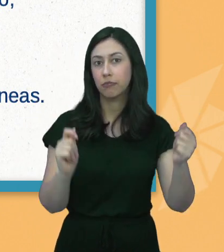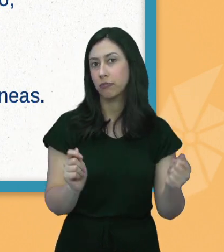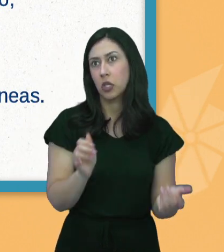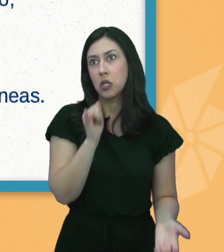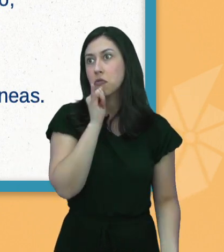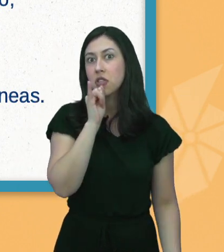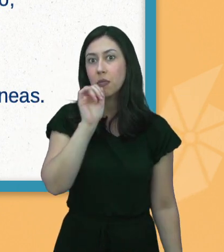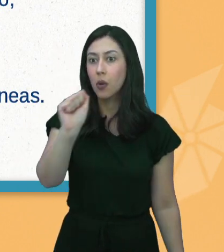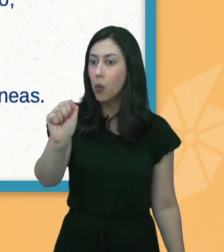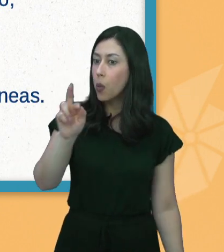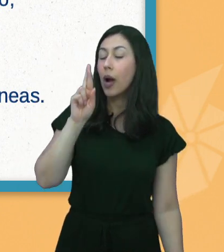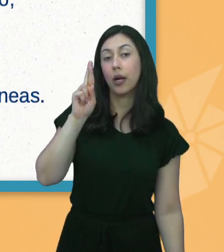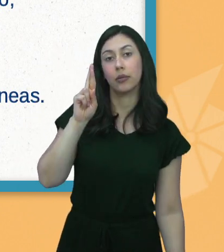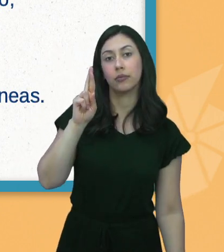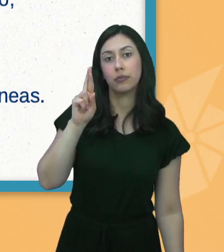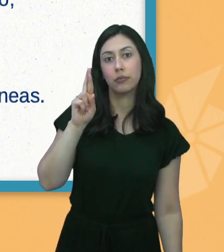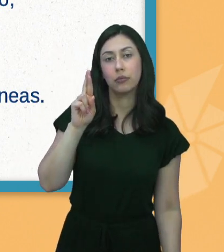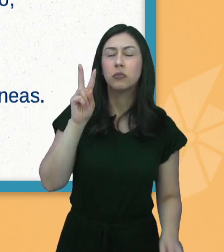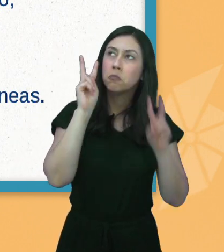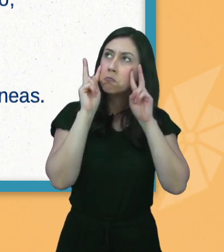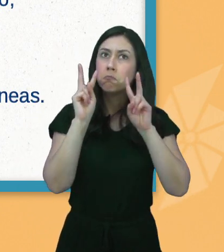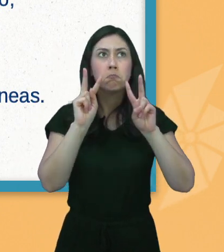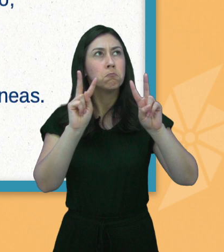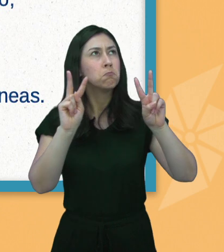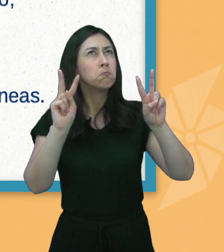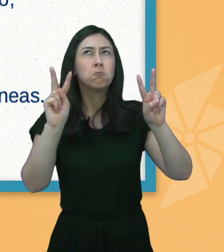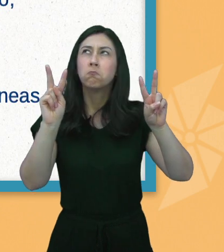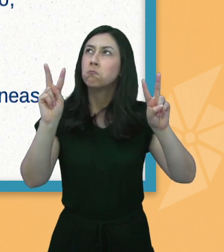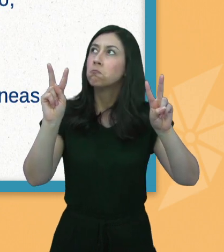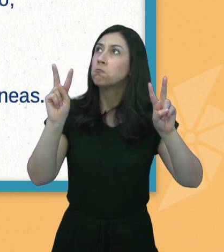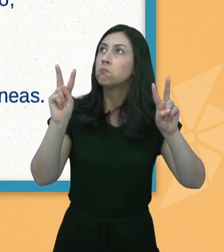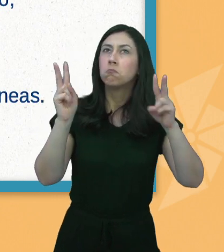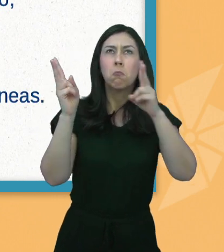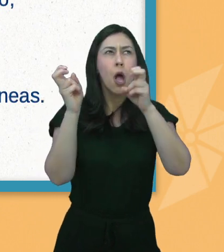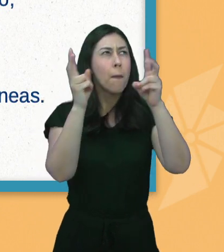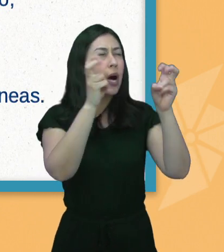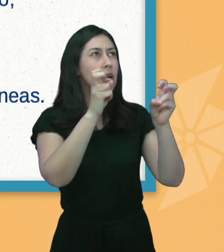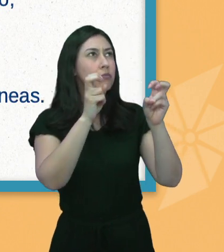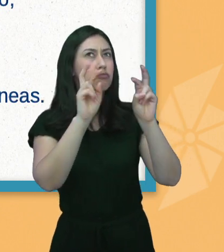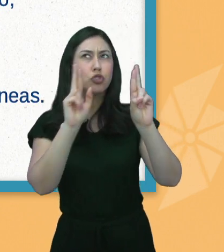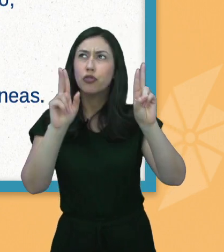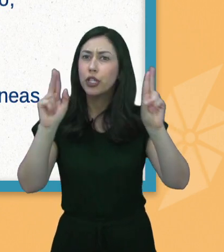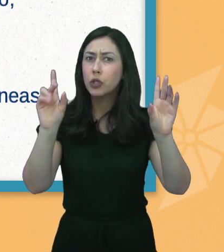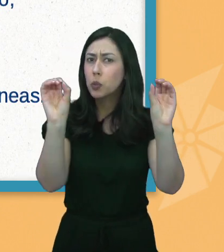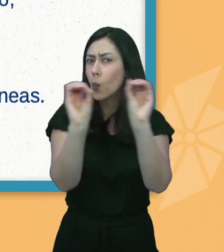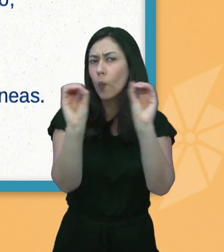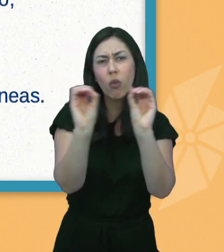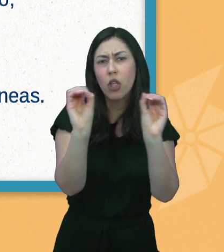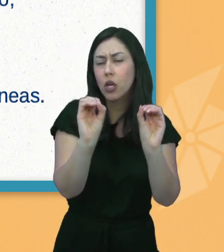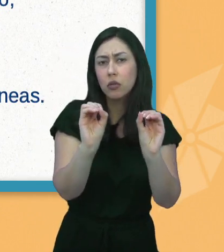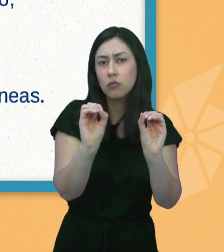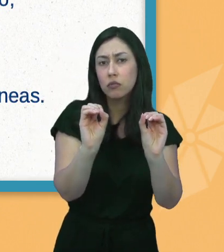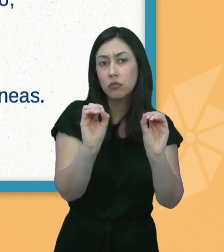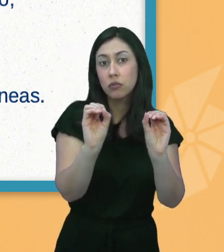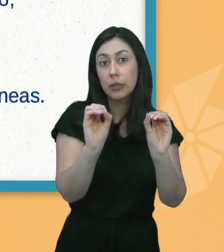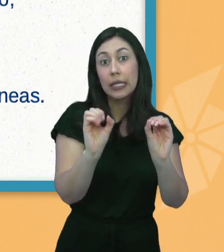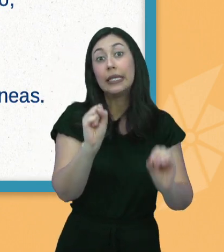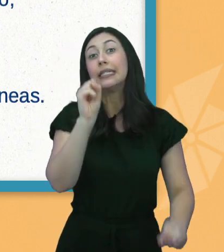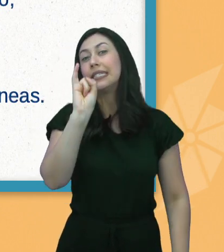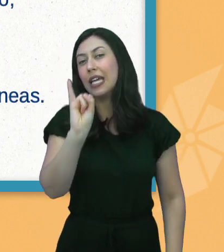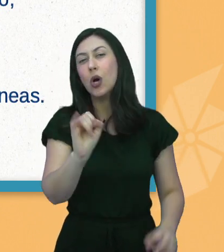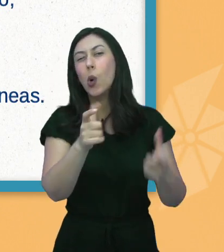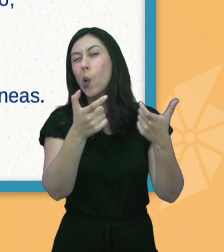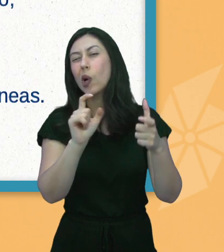que nos circunda. Por exemplo, você não consegue visualizar diferentes fases. Não sei, obviamente, quando está numa